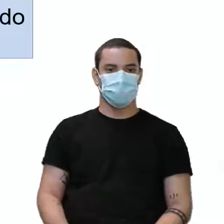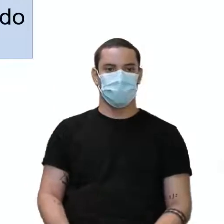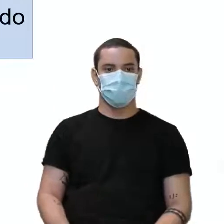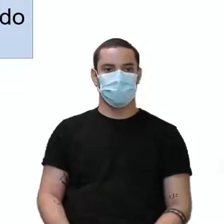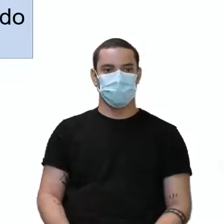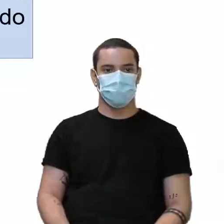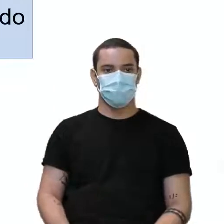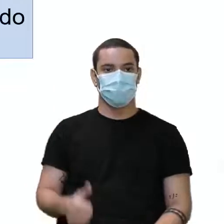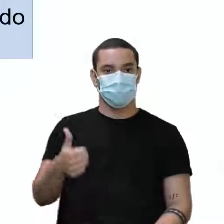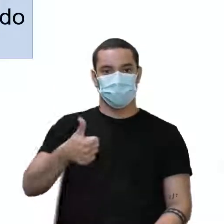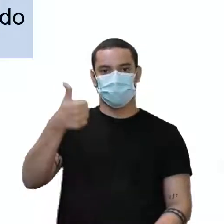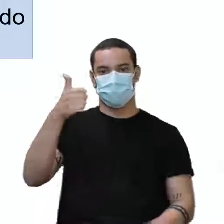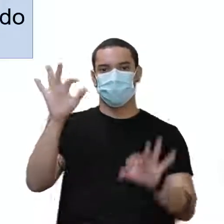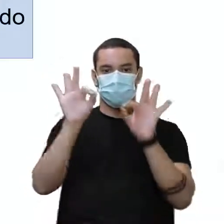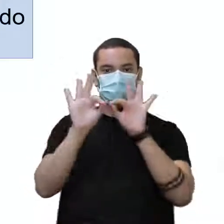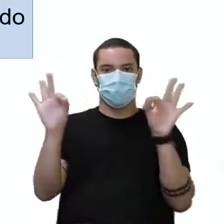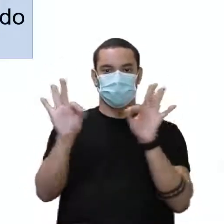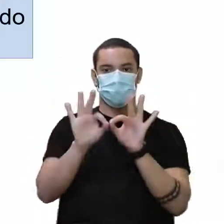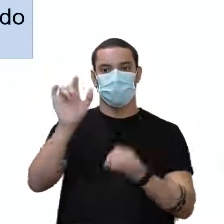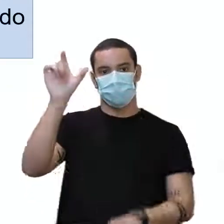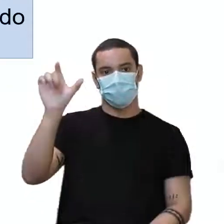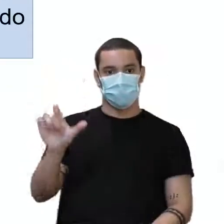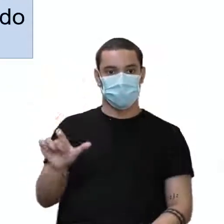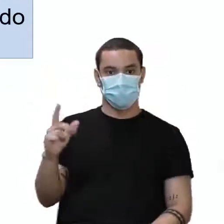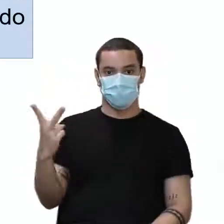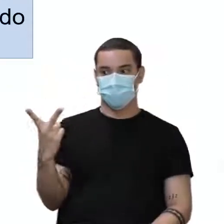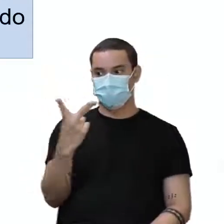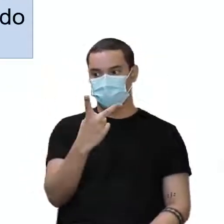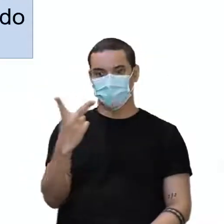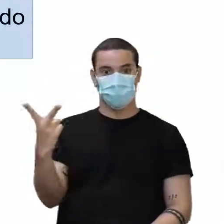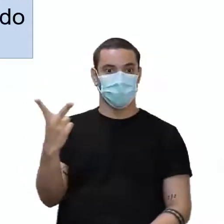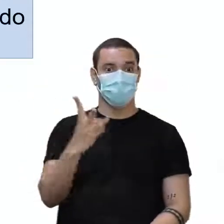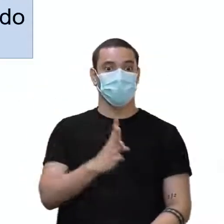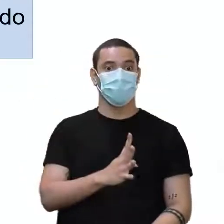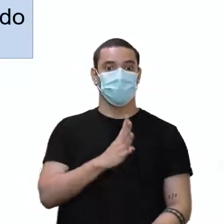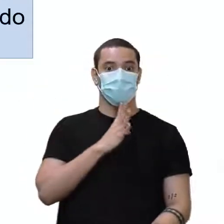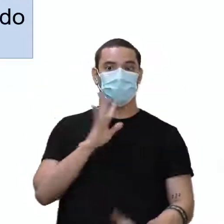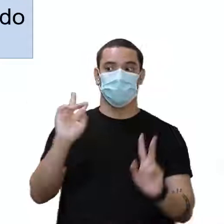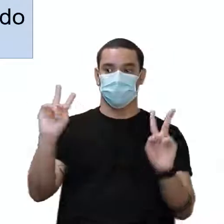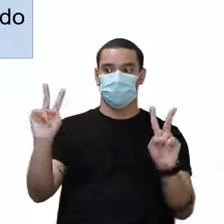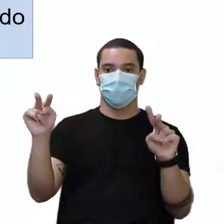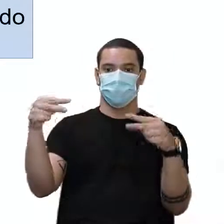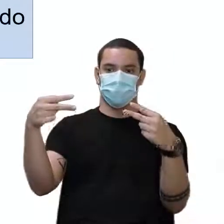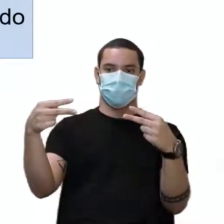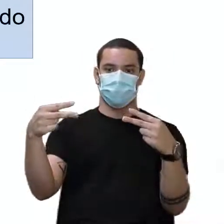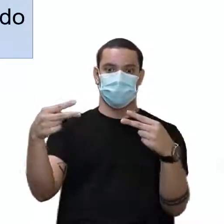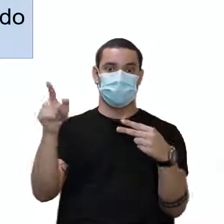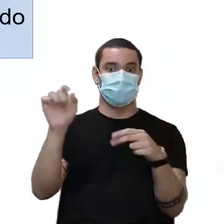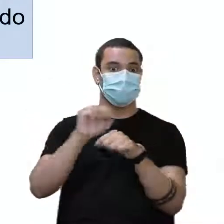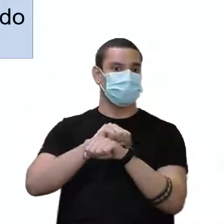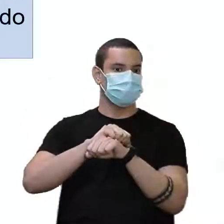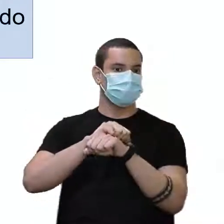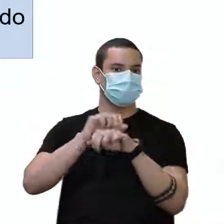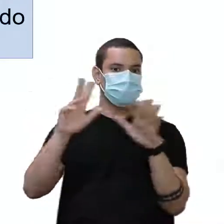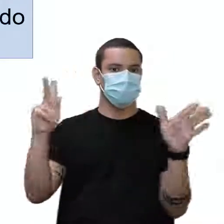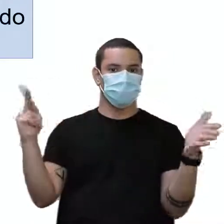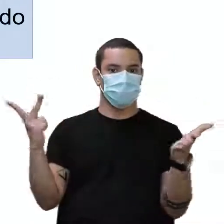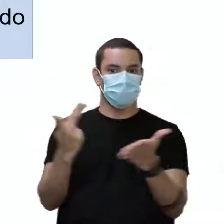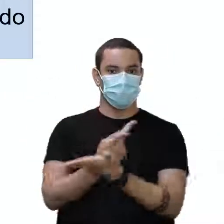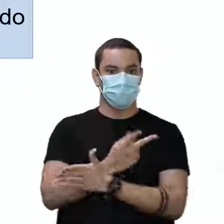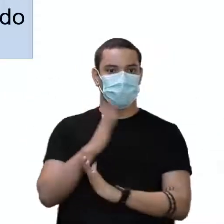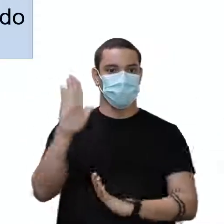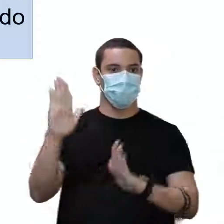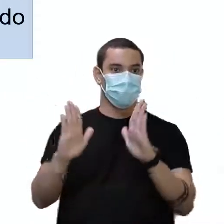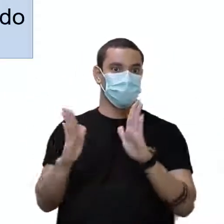lá. Na primeira sentença, a pessoa diz quando ela e outra pessoa se conheceram. Ela deixa claro que o fato ocorreu em um